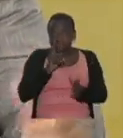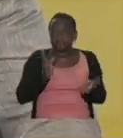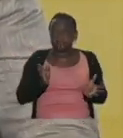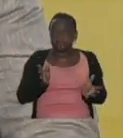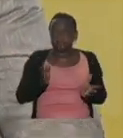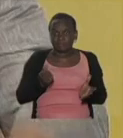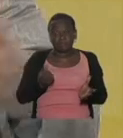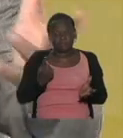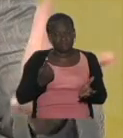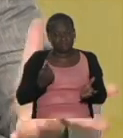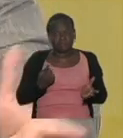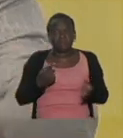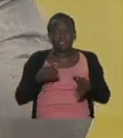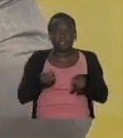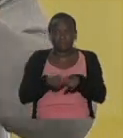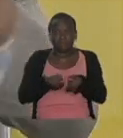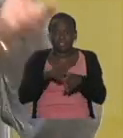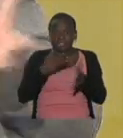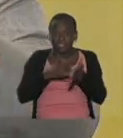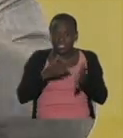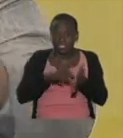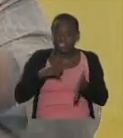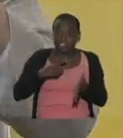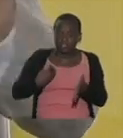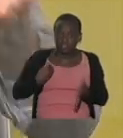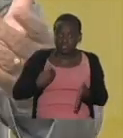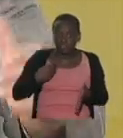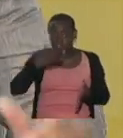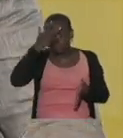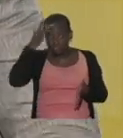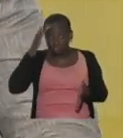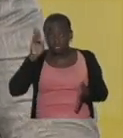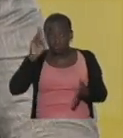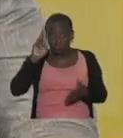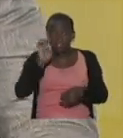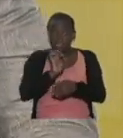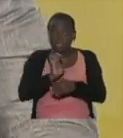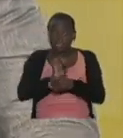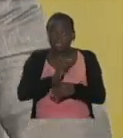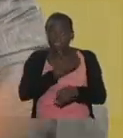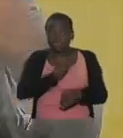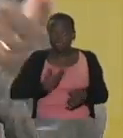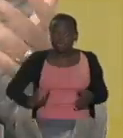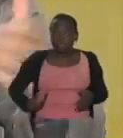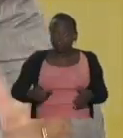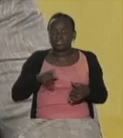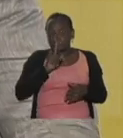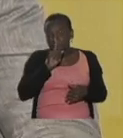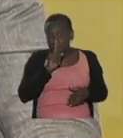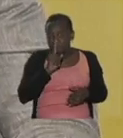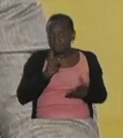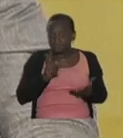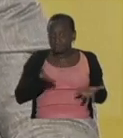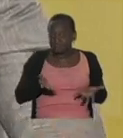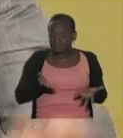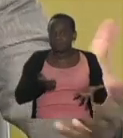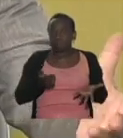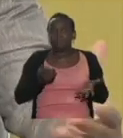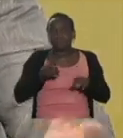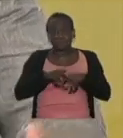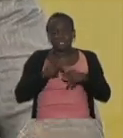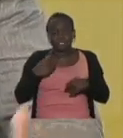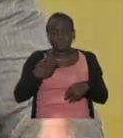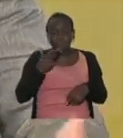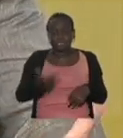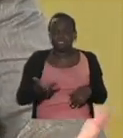calar estranhamente os secretários presentes e representantes do Governo do Estado se calaram mas por